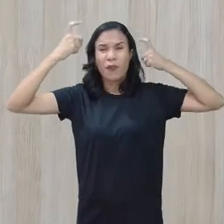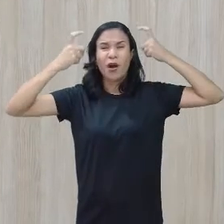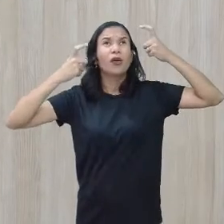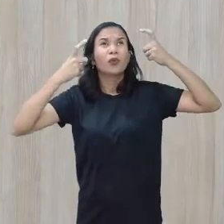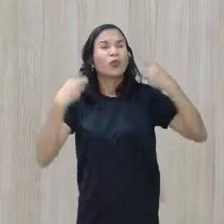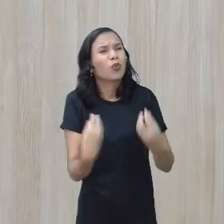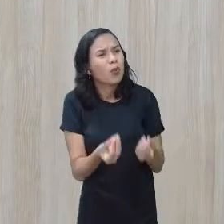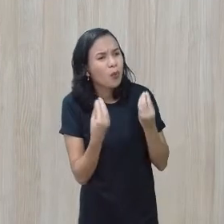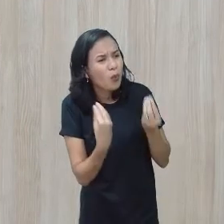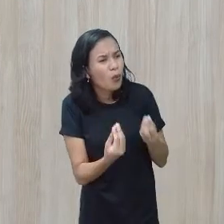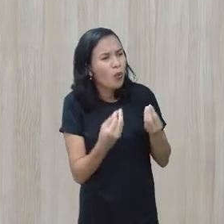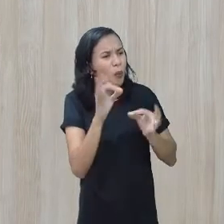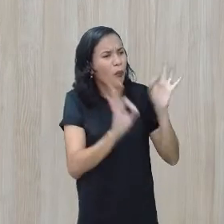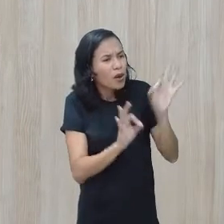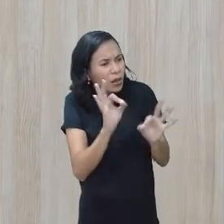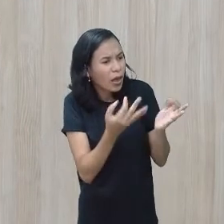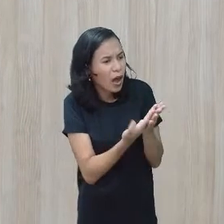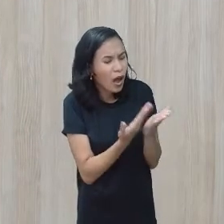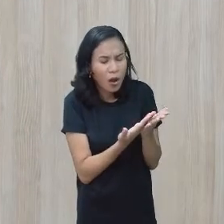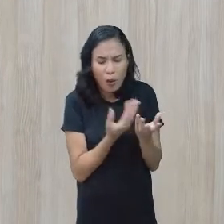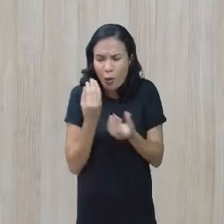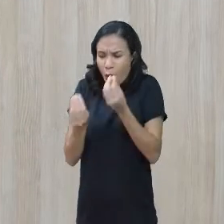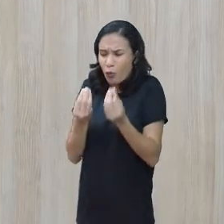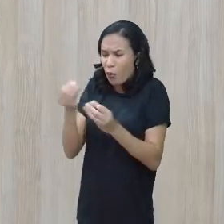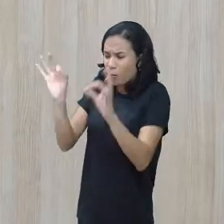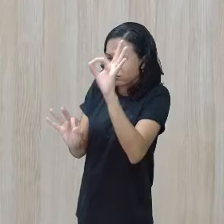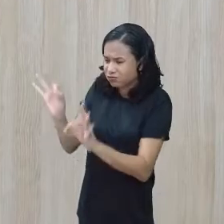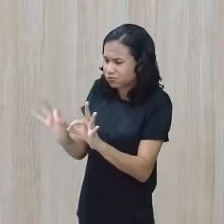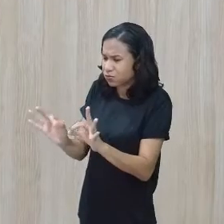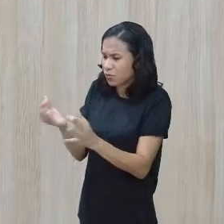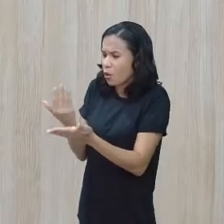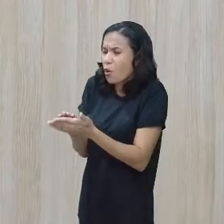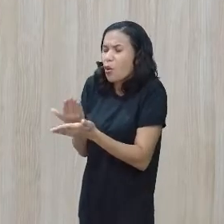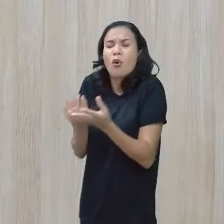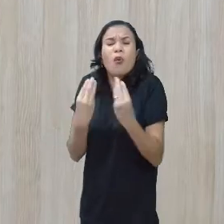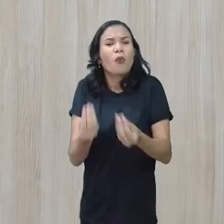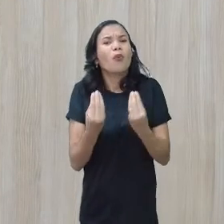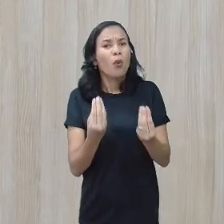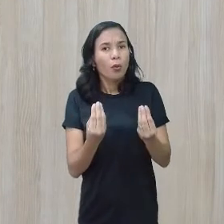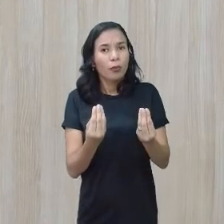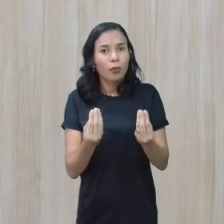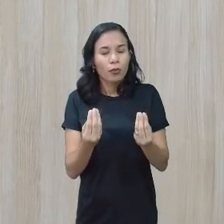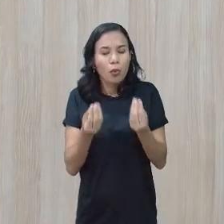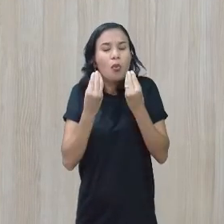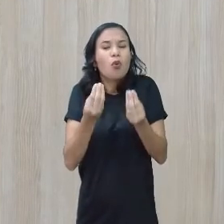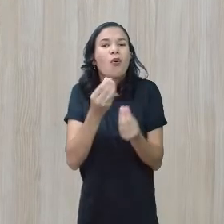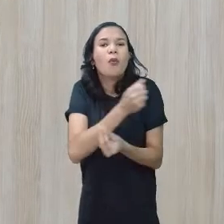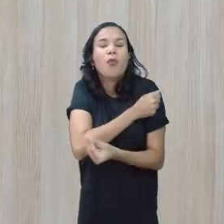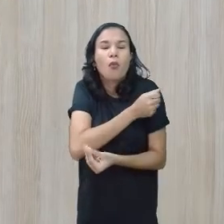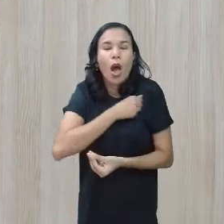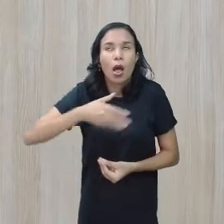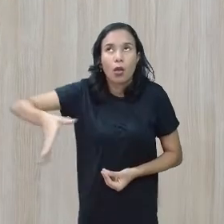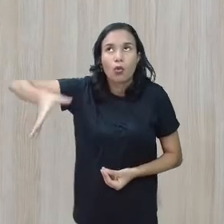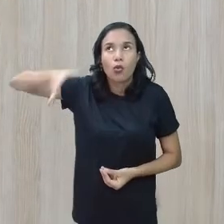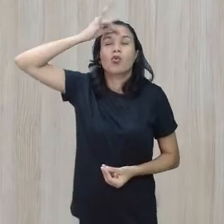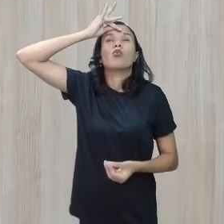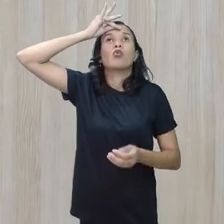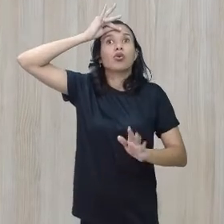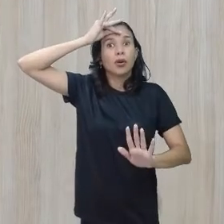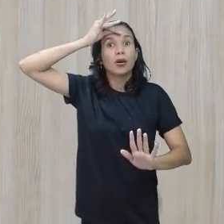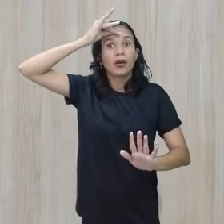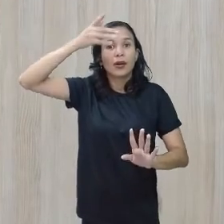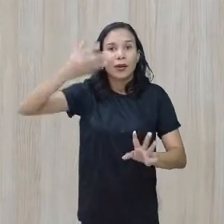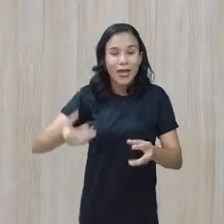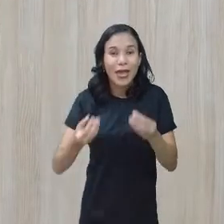eu vou preparar minha aula, como eu vou fazer que o meu estudante entenda esse determinado assunto. E veio uma ideia